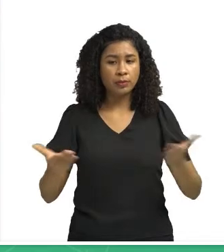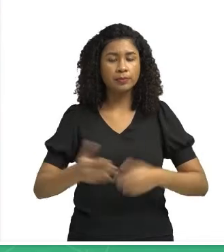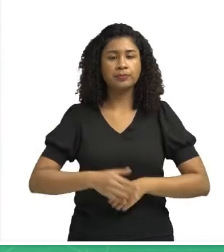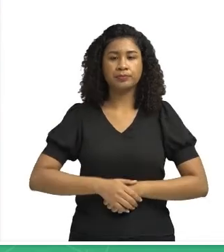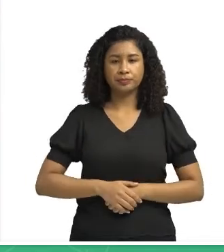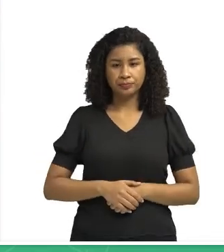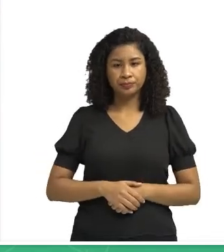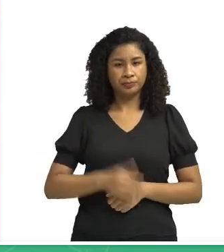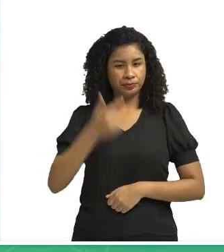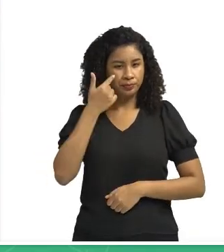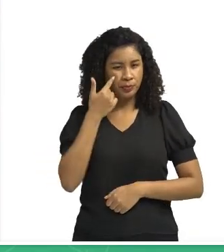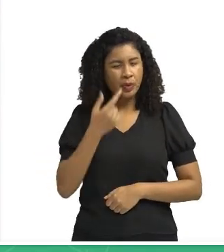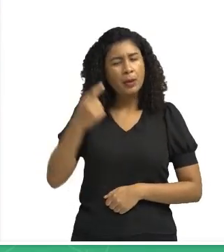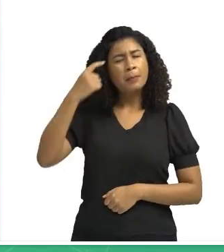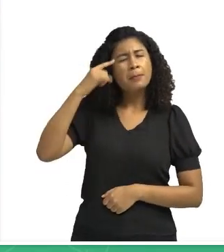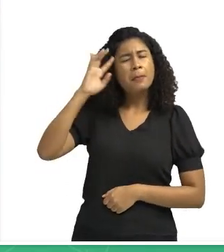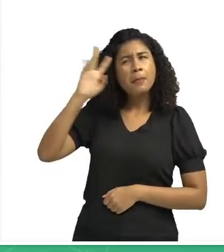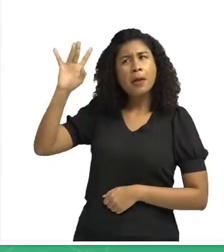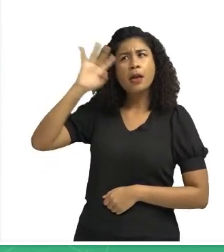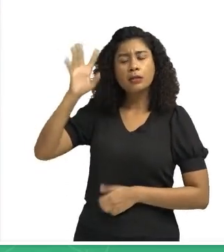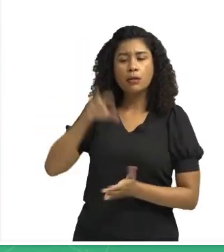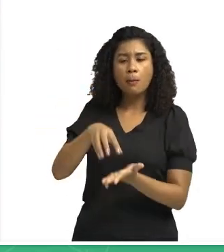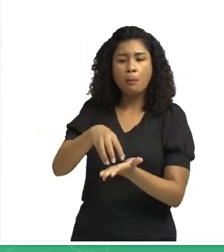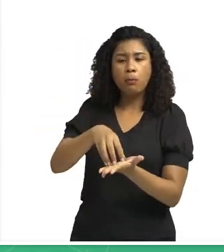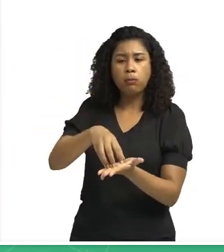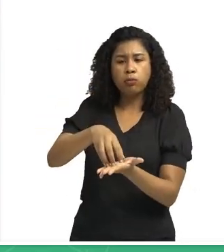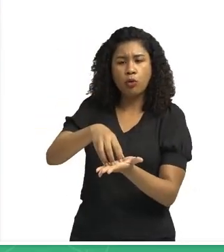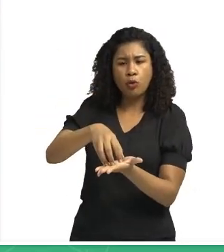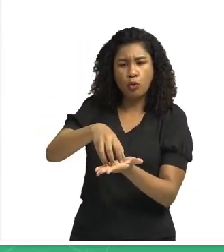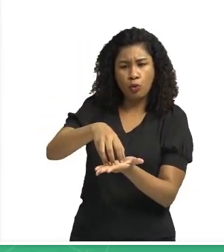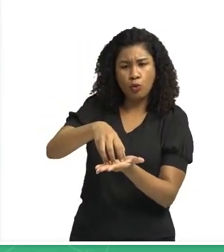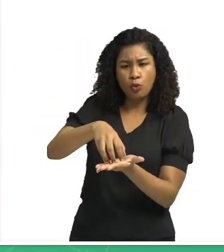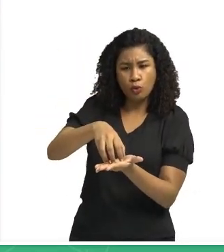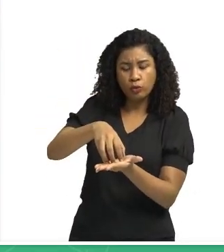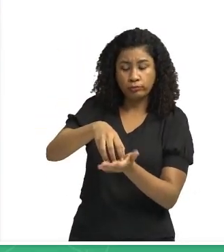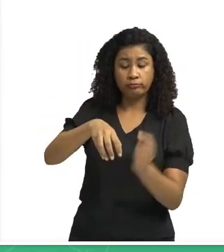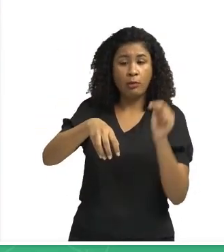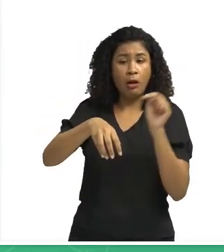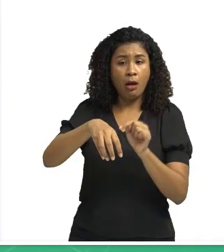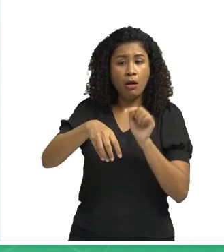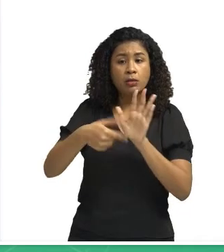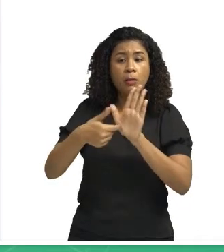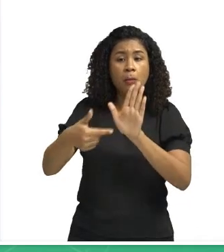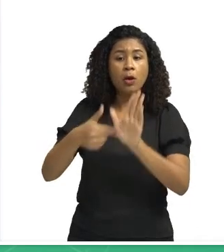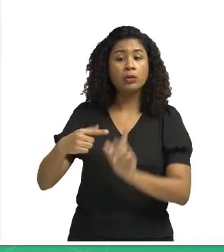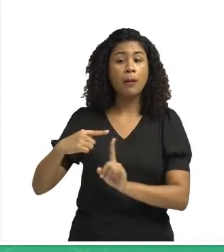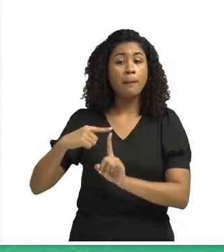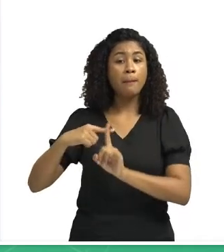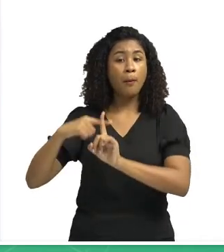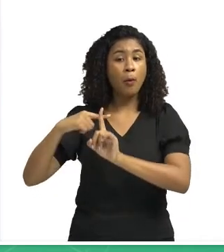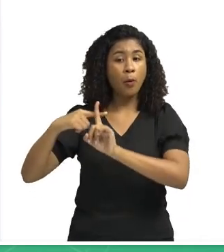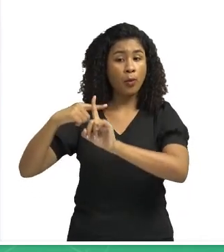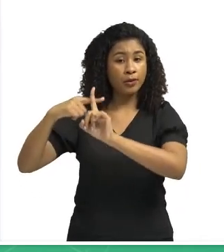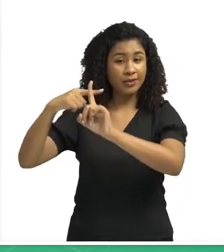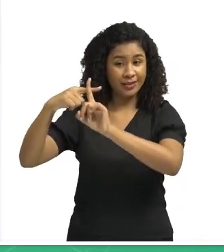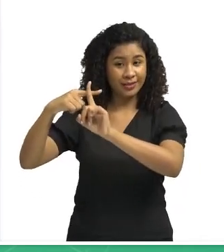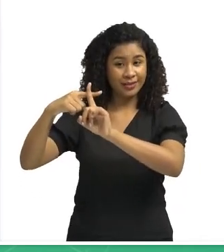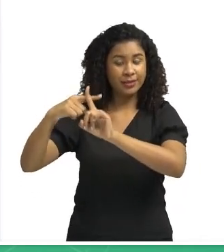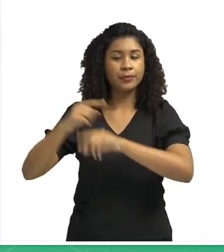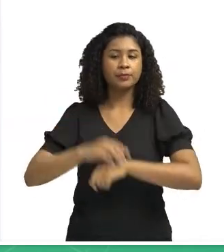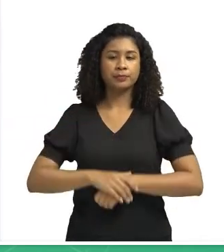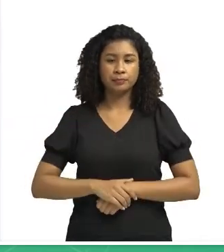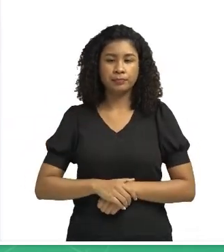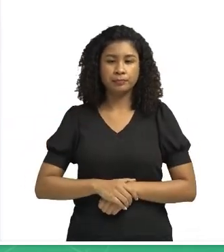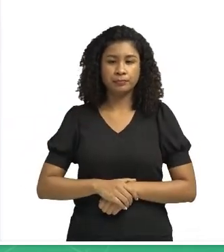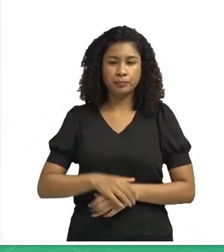do pudim seria as partículas positivas e as passas espalhadas